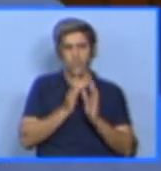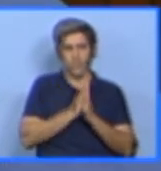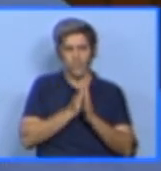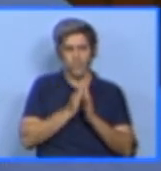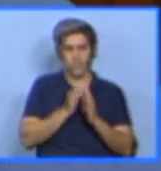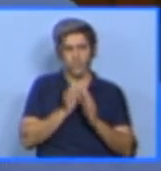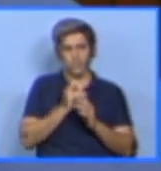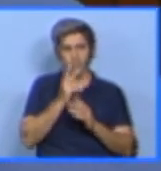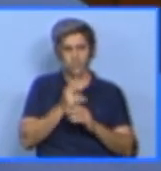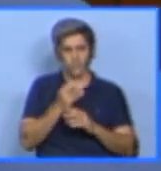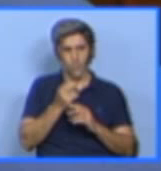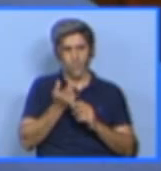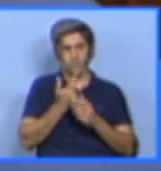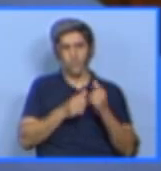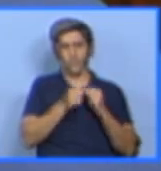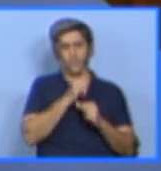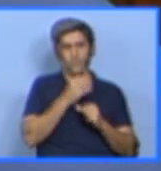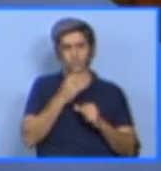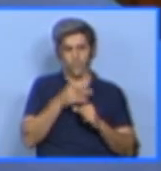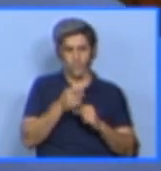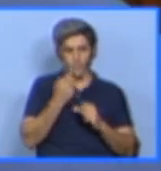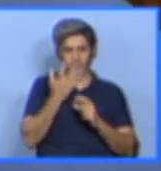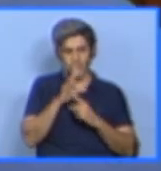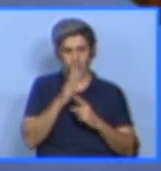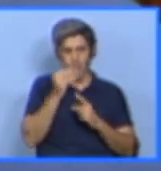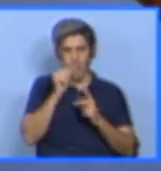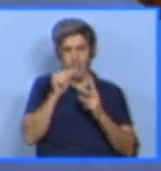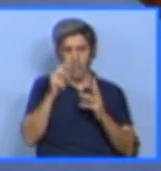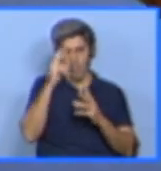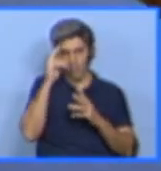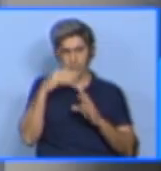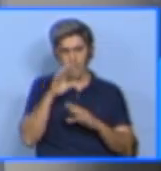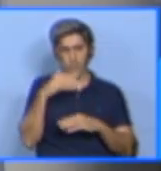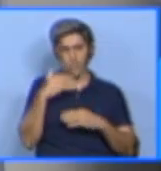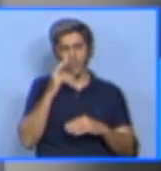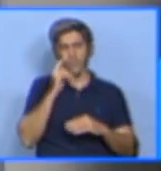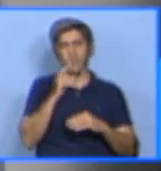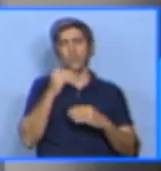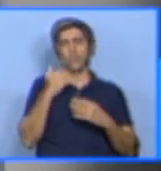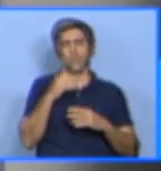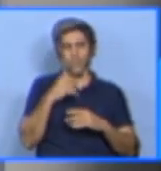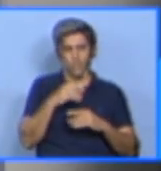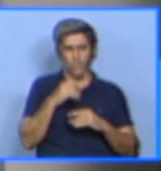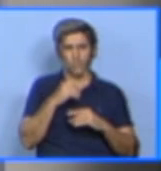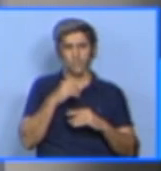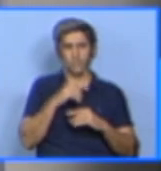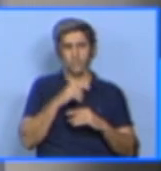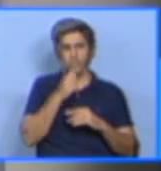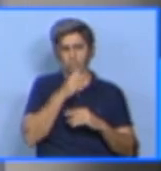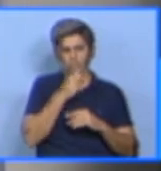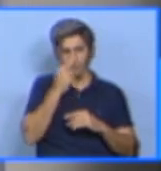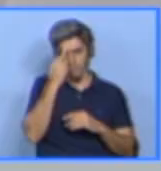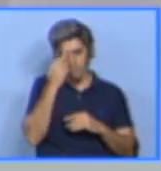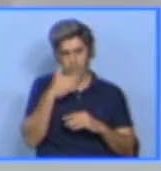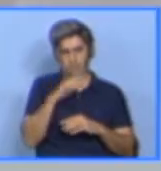no seu esplendor. Portanto, e isto é um exemplo, entretanto, então na Rússia ainda foi mais violento e com mais, digamos assim, com mais mártires